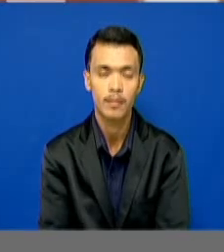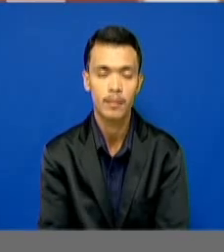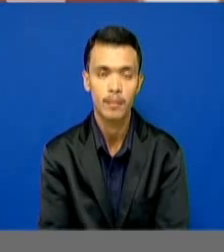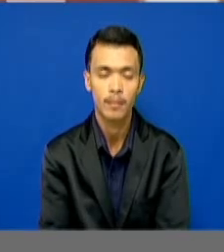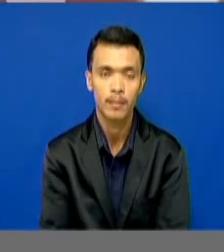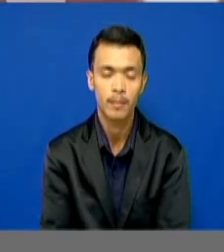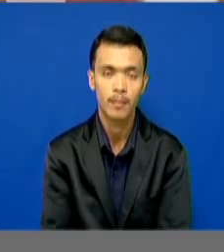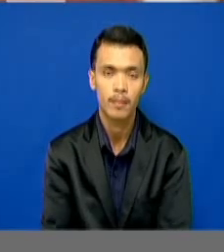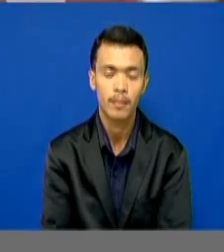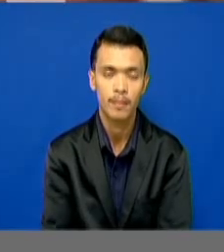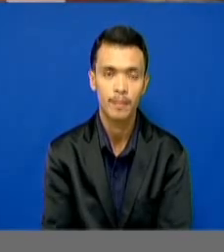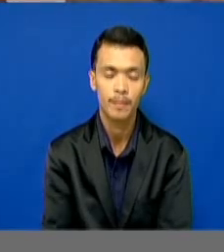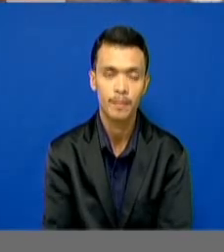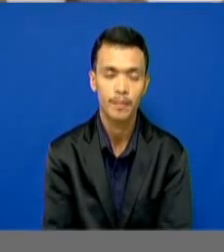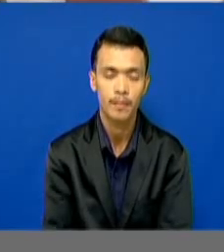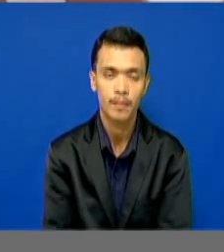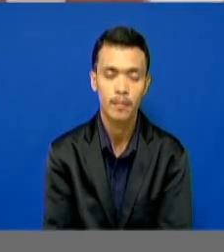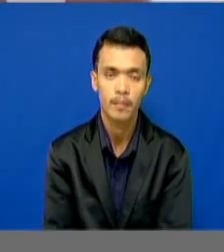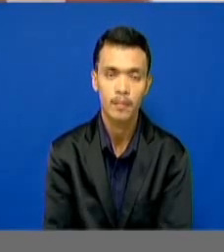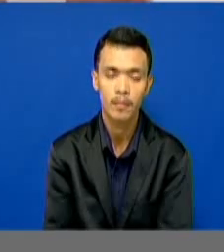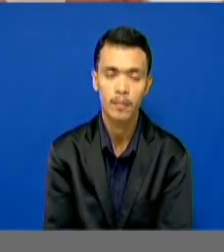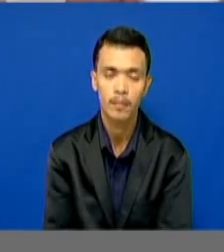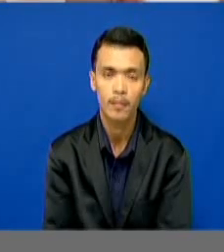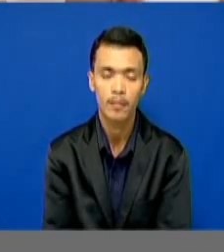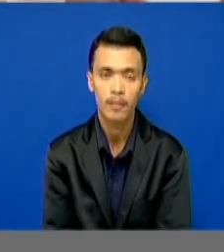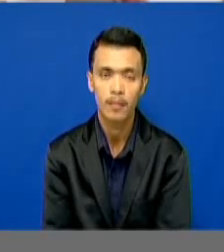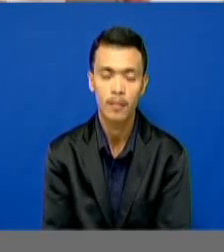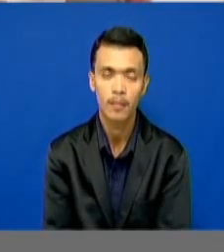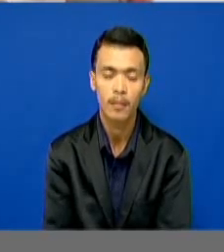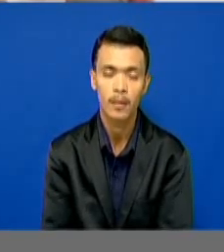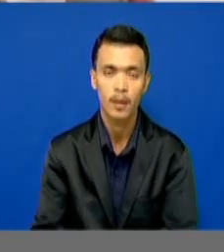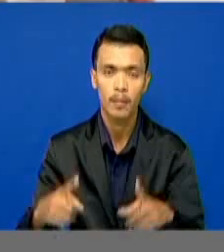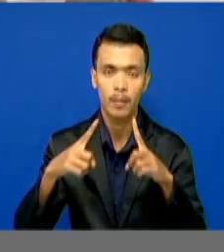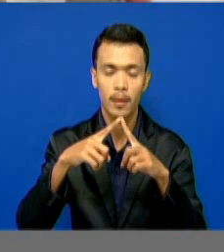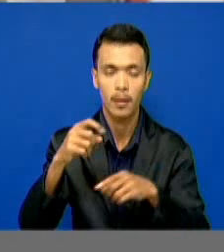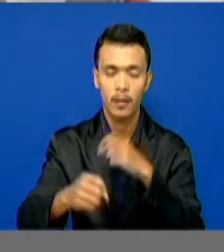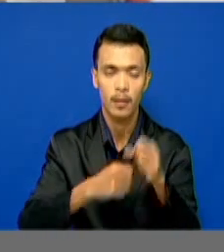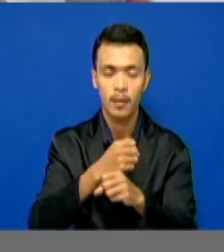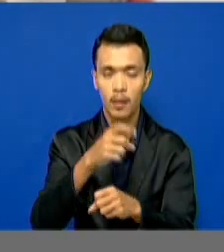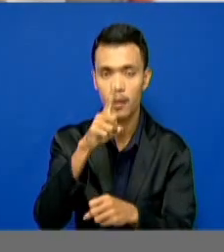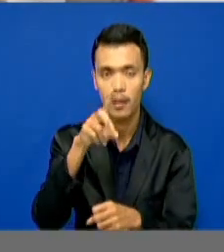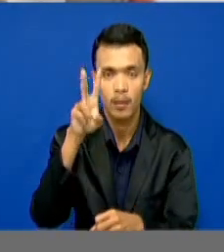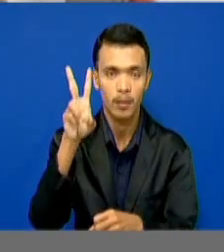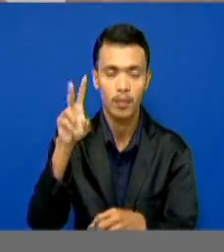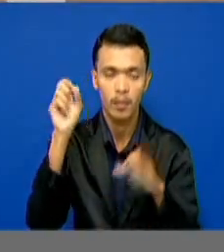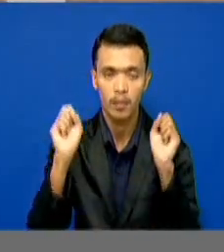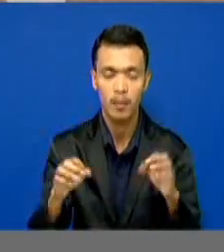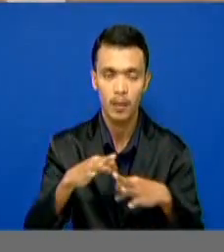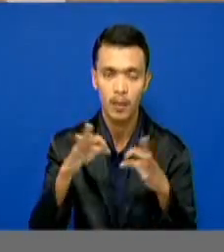komesa halobe ita kumfia batinan ida tinarua bele tau aspal